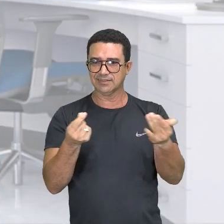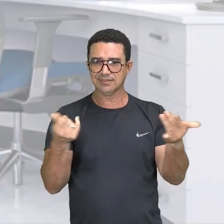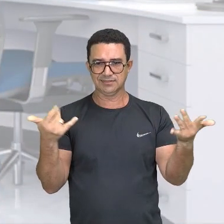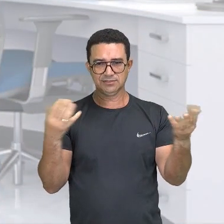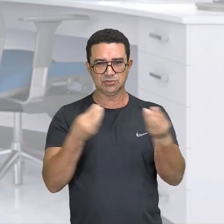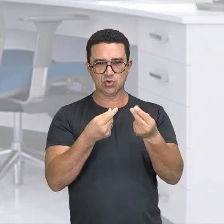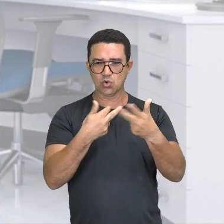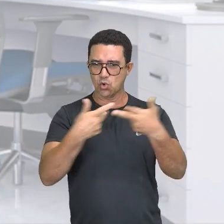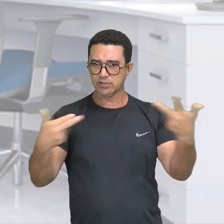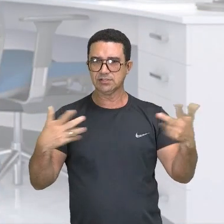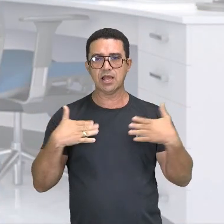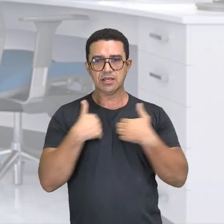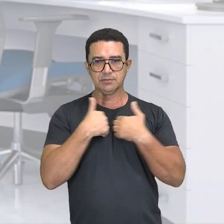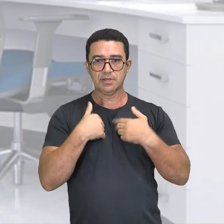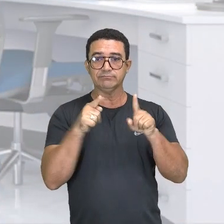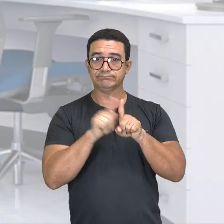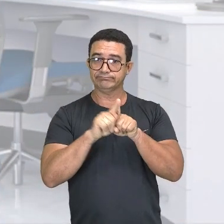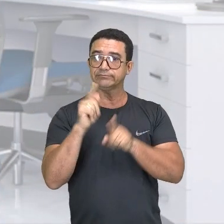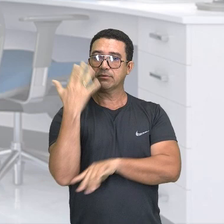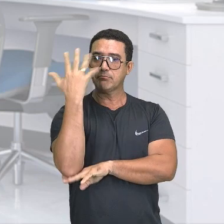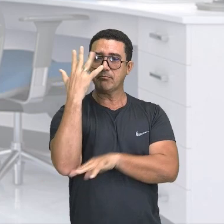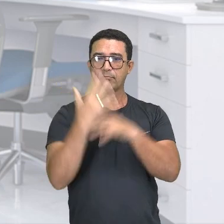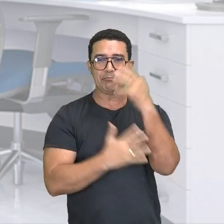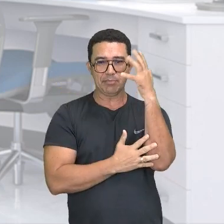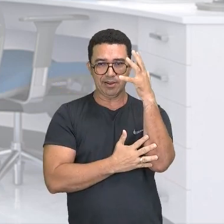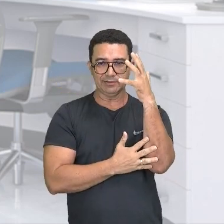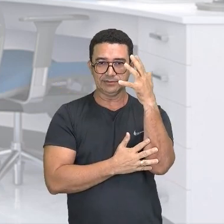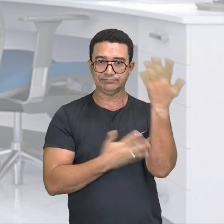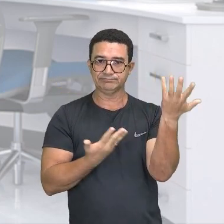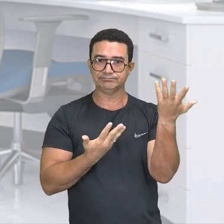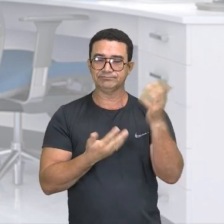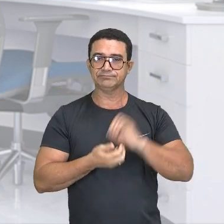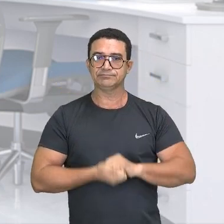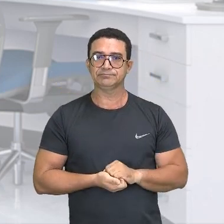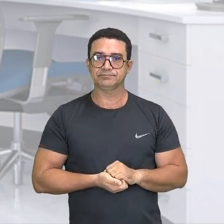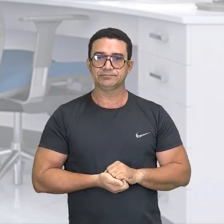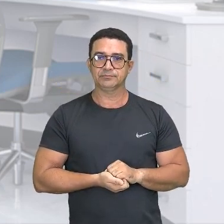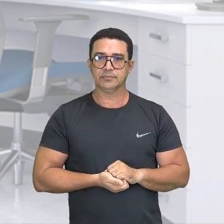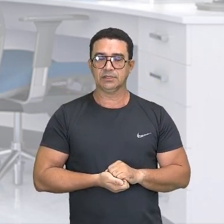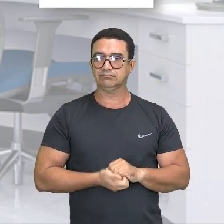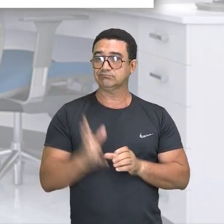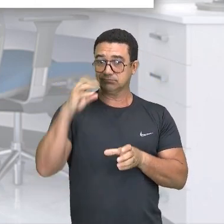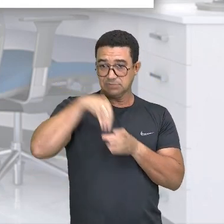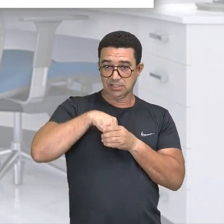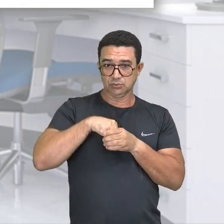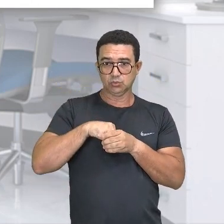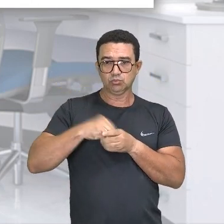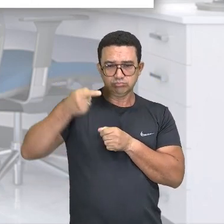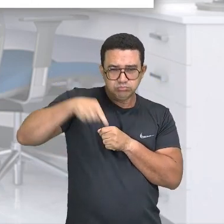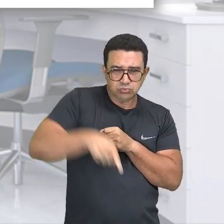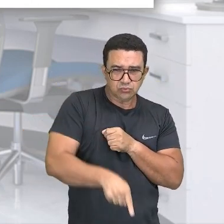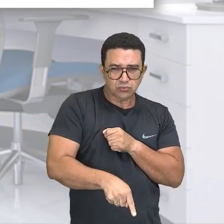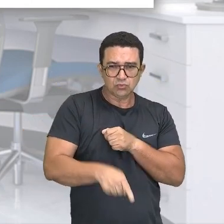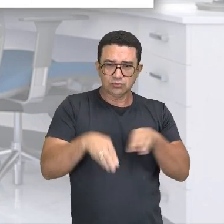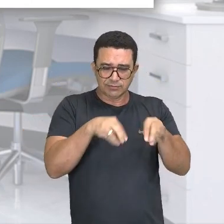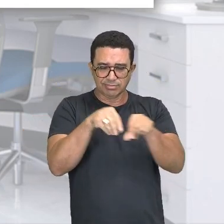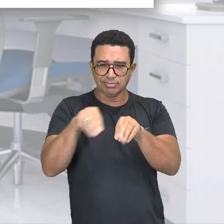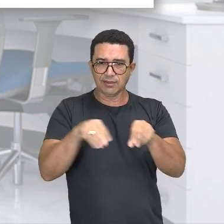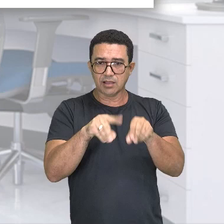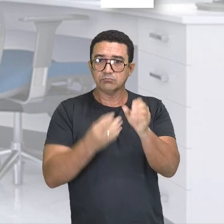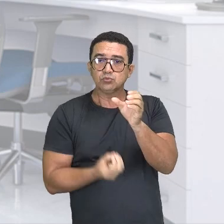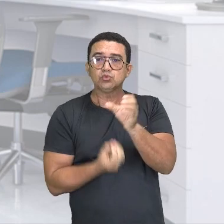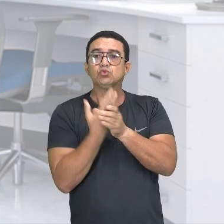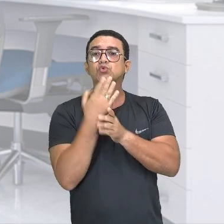organismos animais e vegetais em camadas mais profundas do solo e do fundo do mar. Eles são formados